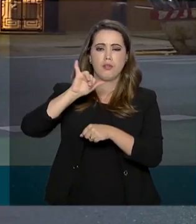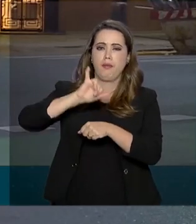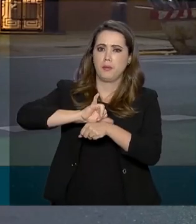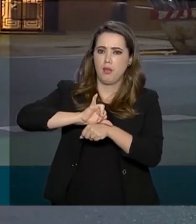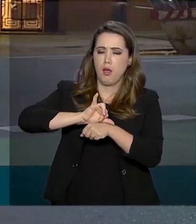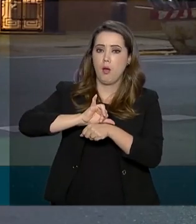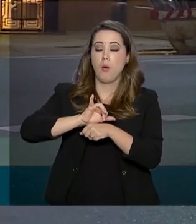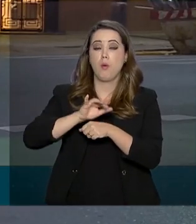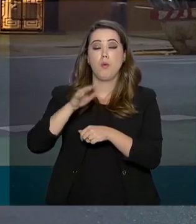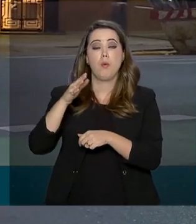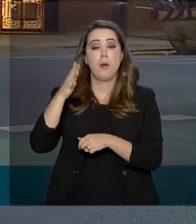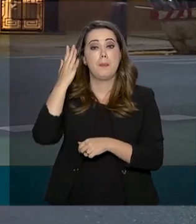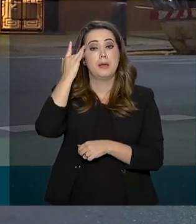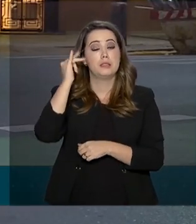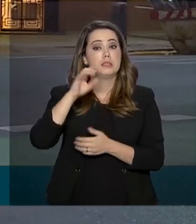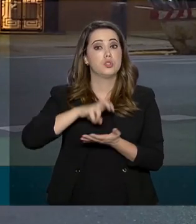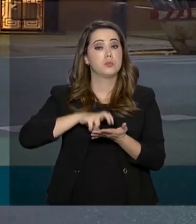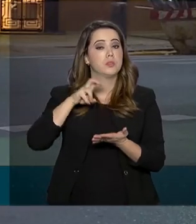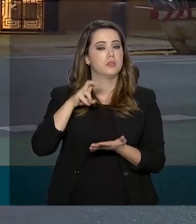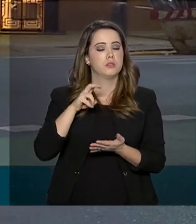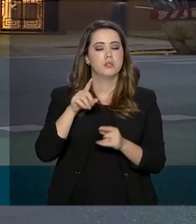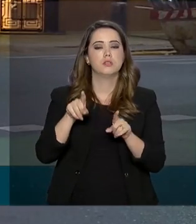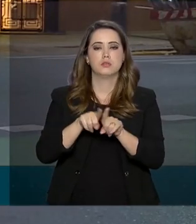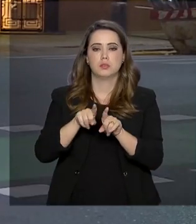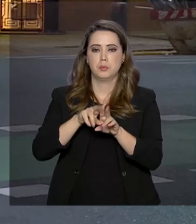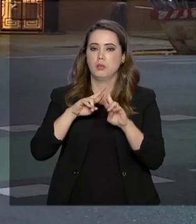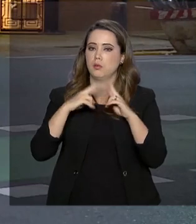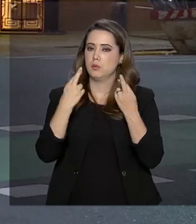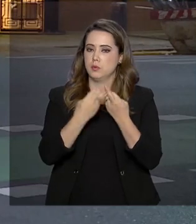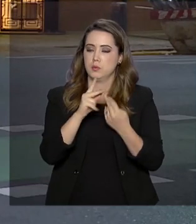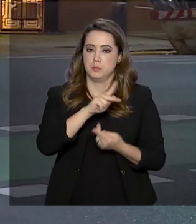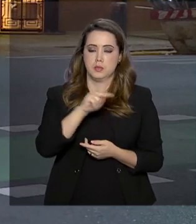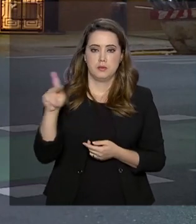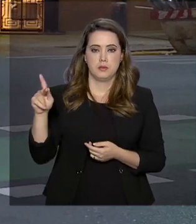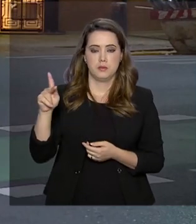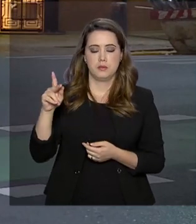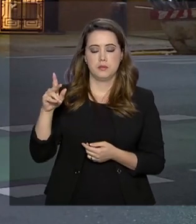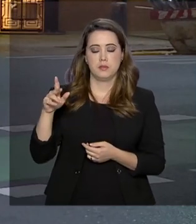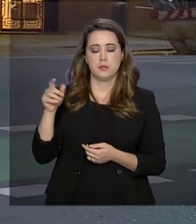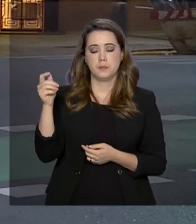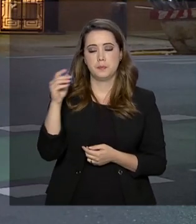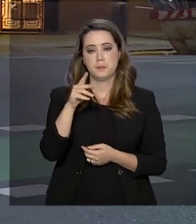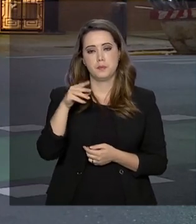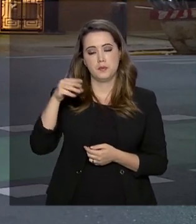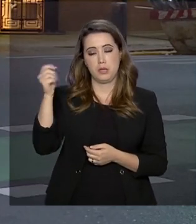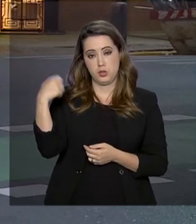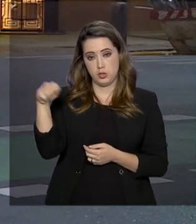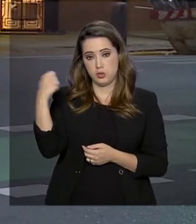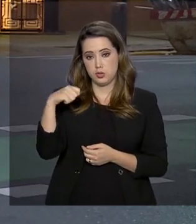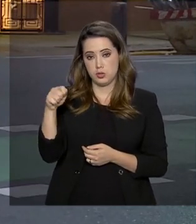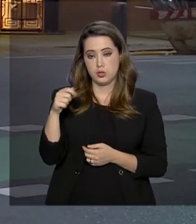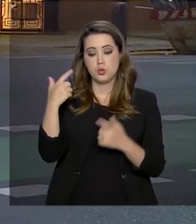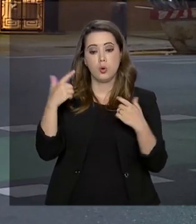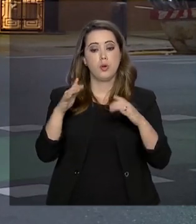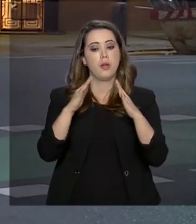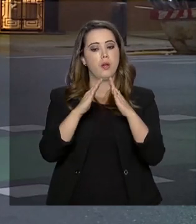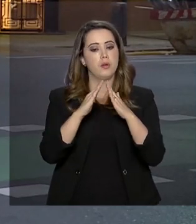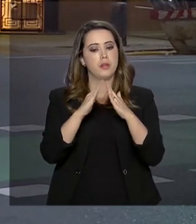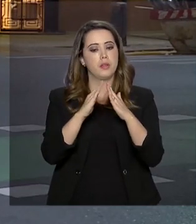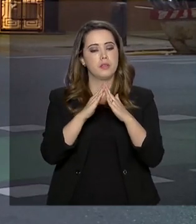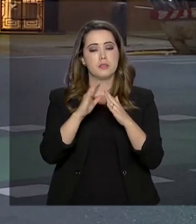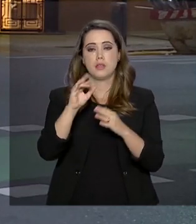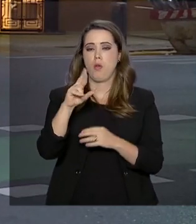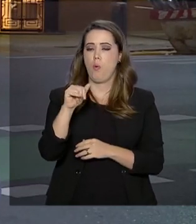amanhã cedo e ainda pela manhã vai se reunir com o presidente da argentina maurício macri na casa rosada a